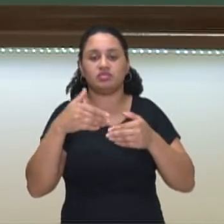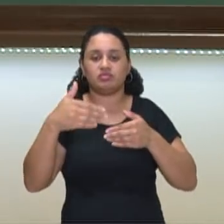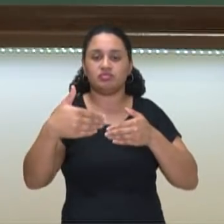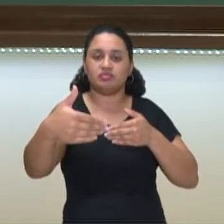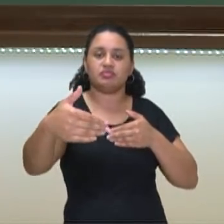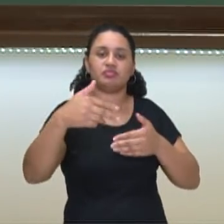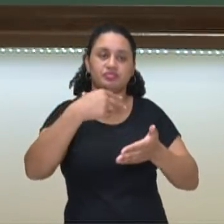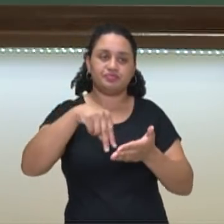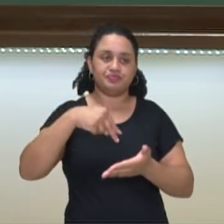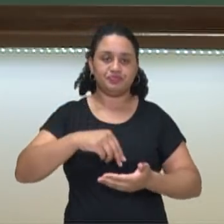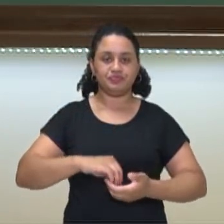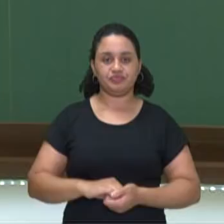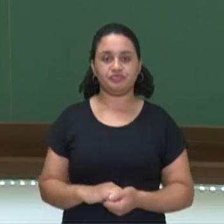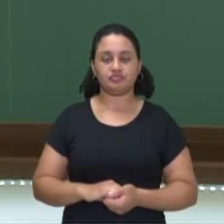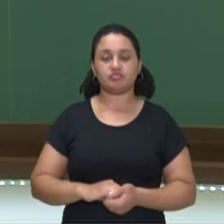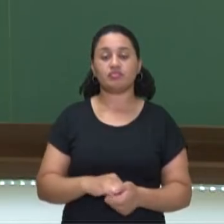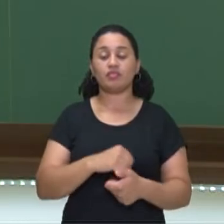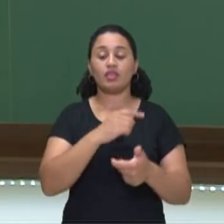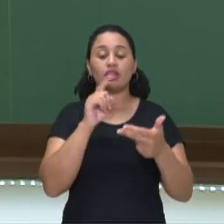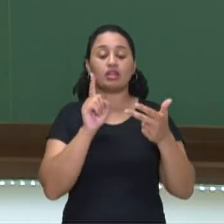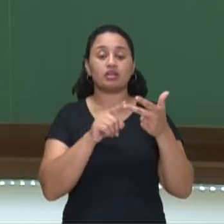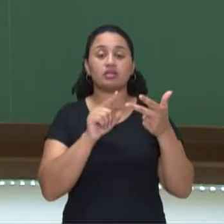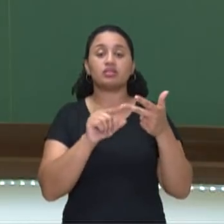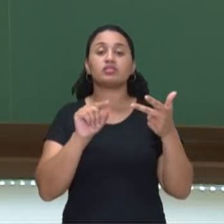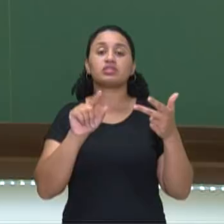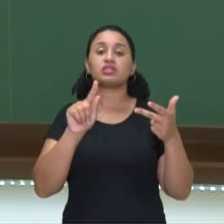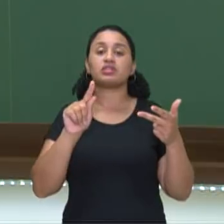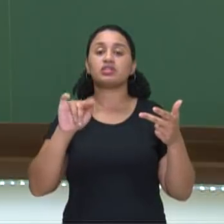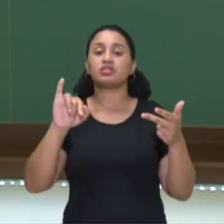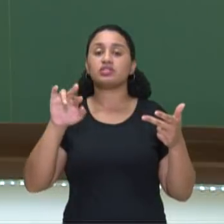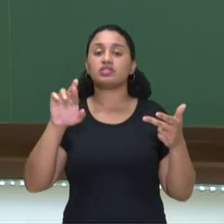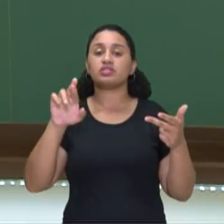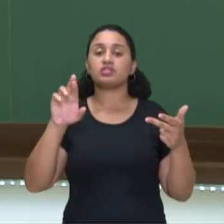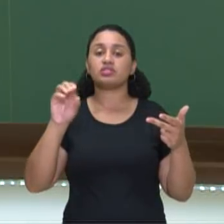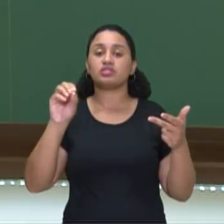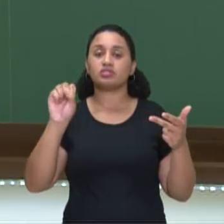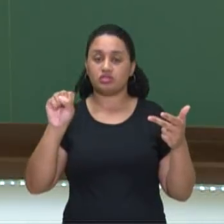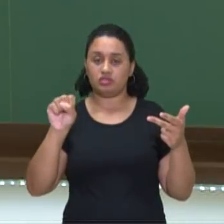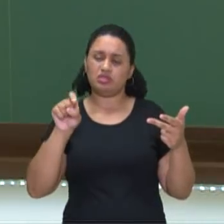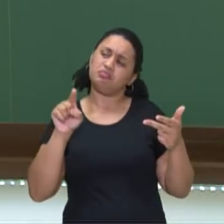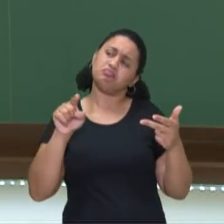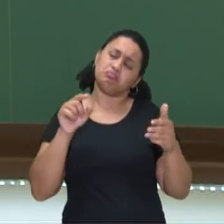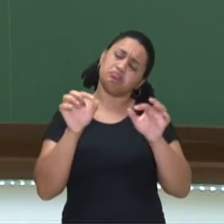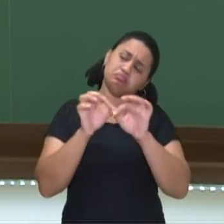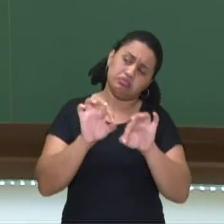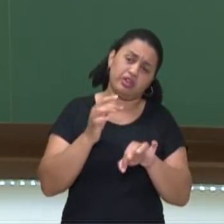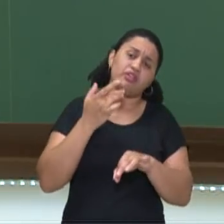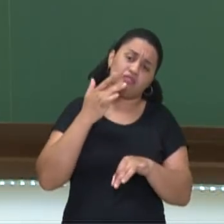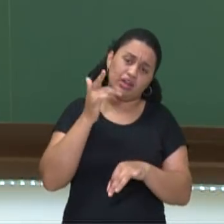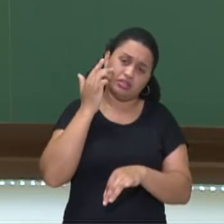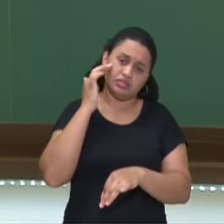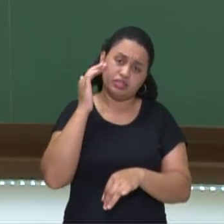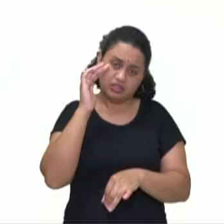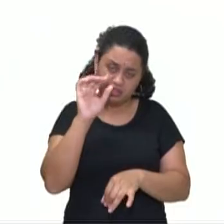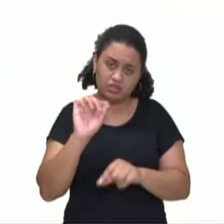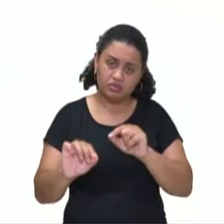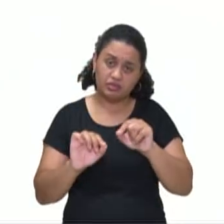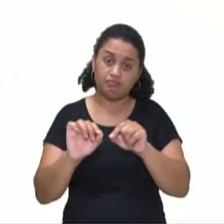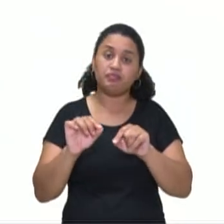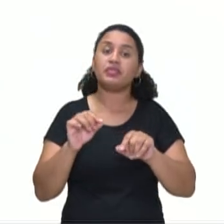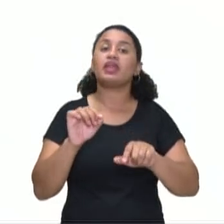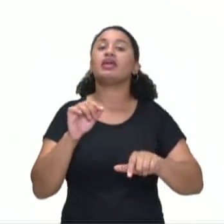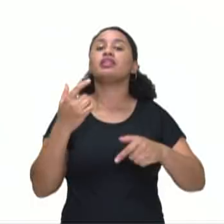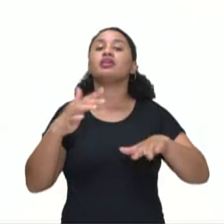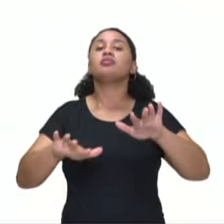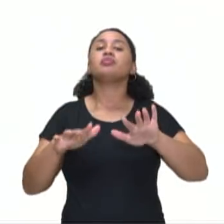dança. Os giros, esse parece mais simples, né? Mais fácil da gente entender. O giro vai